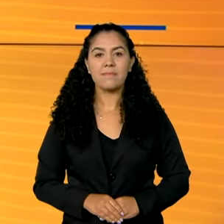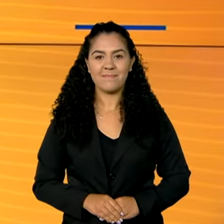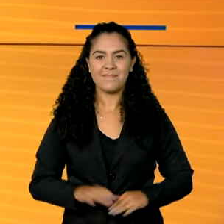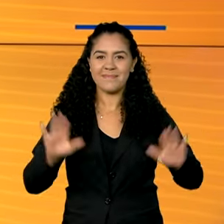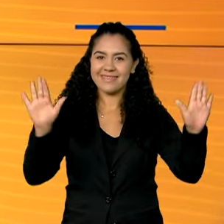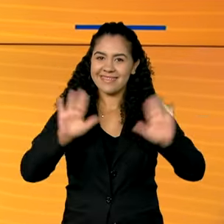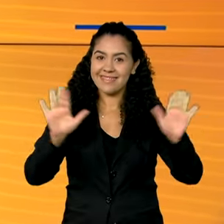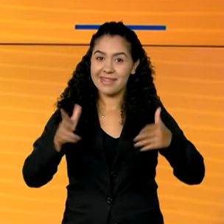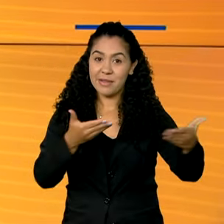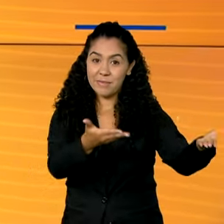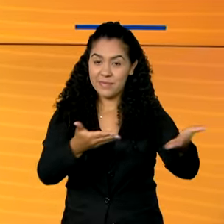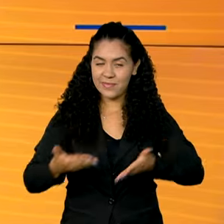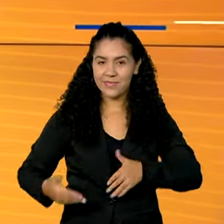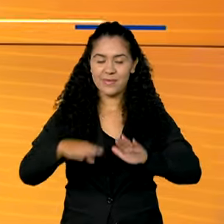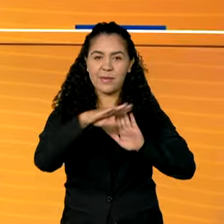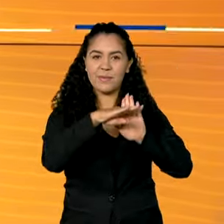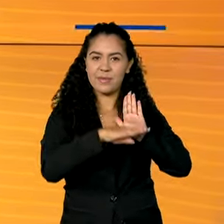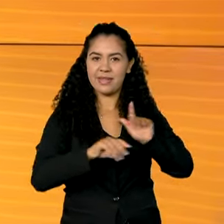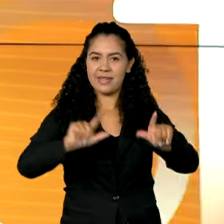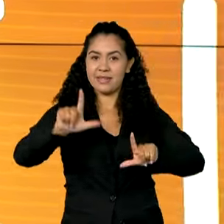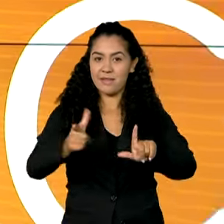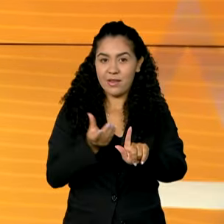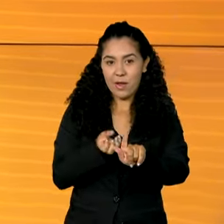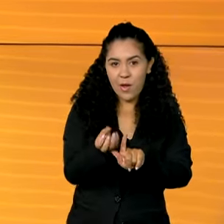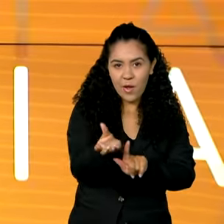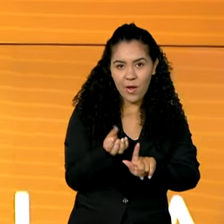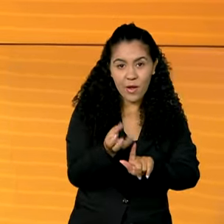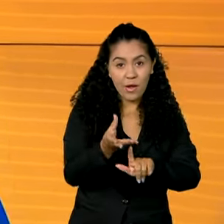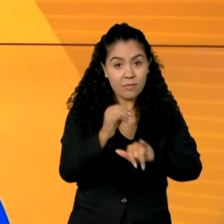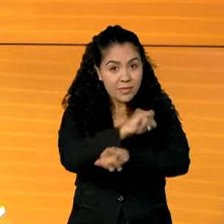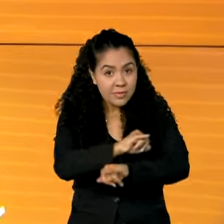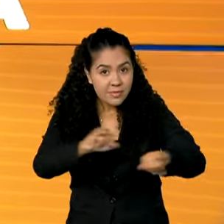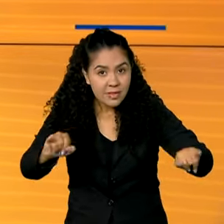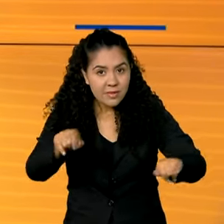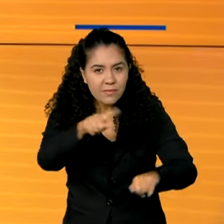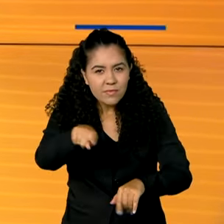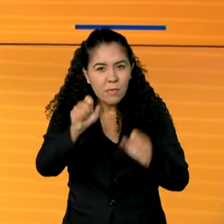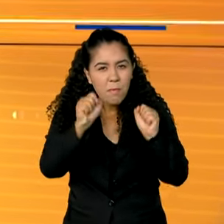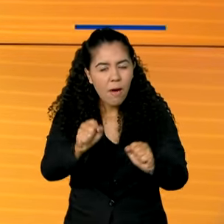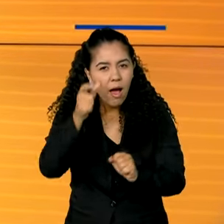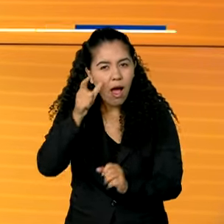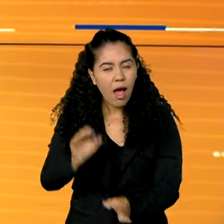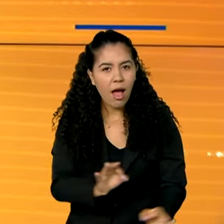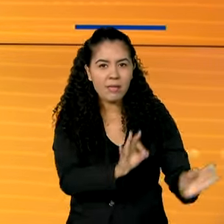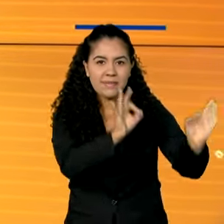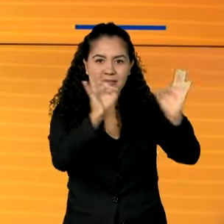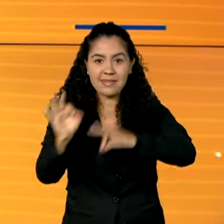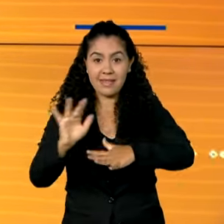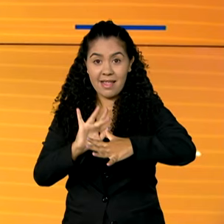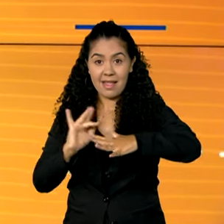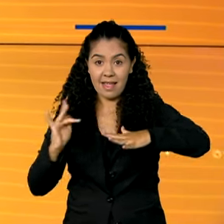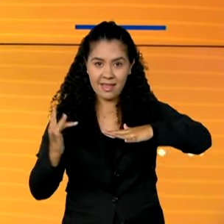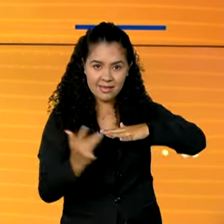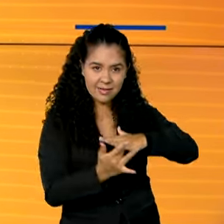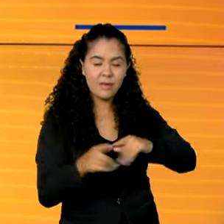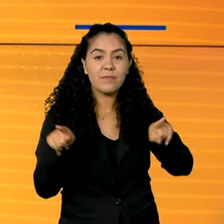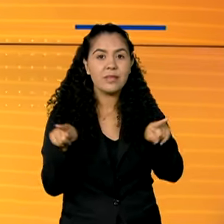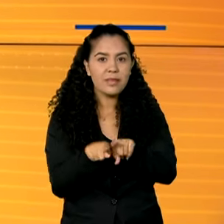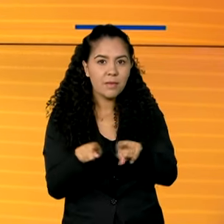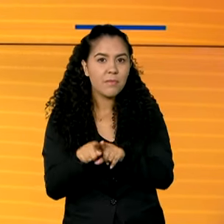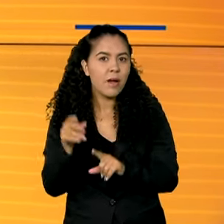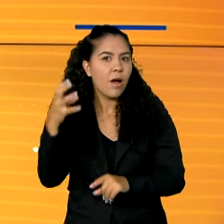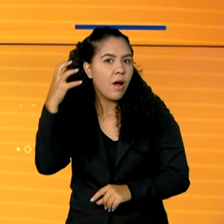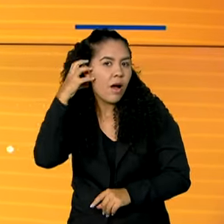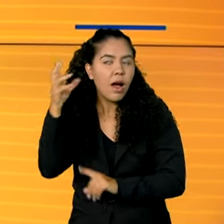Olá, seja muito bem-vindo ao canal GOV. Lembrando que você pode nos acompanhar também ao vivo pelas redes sociais